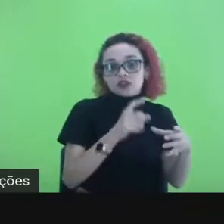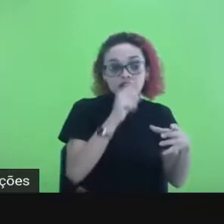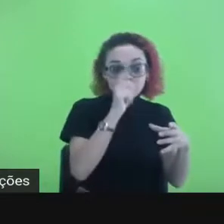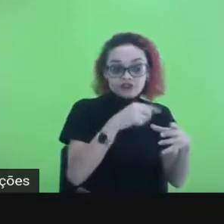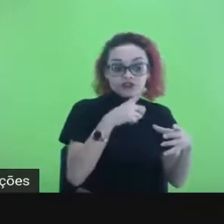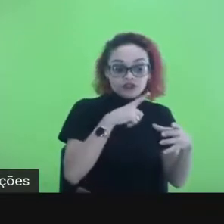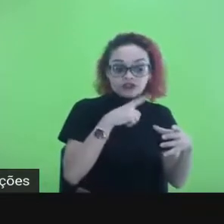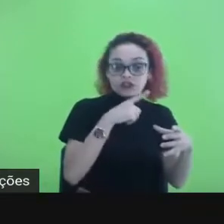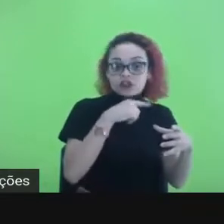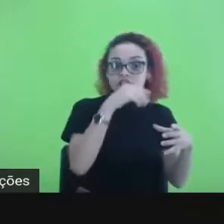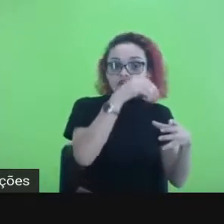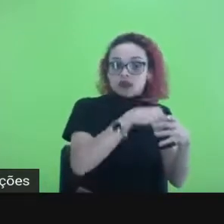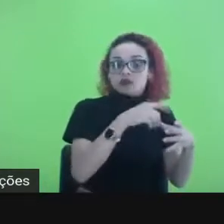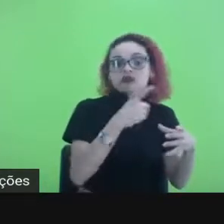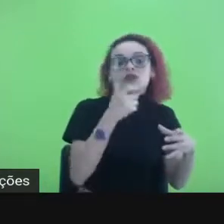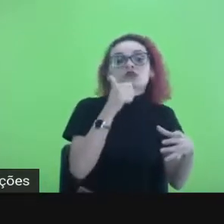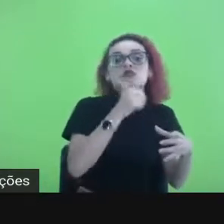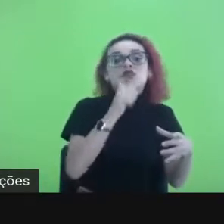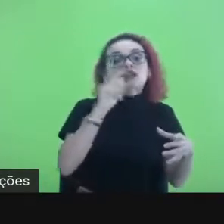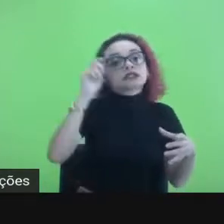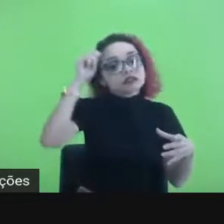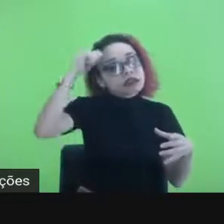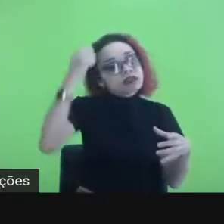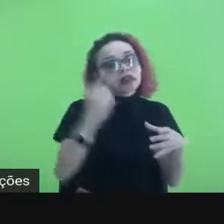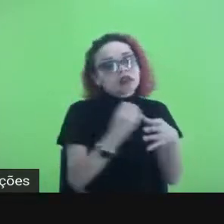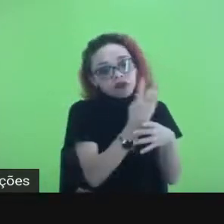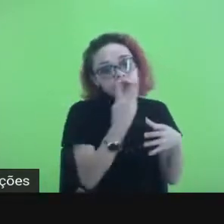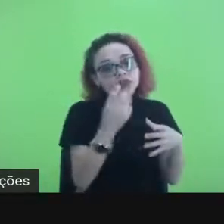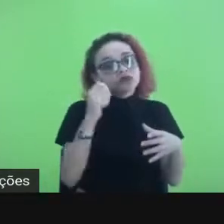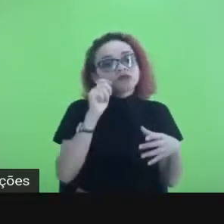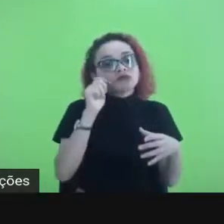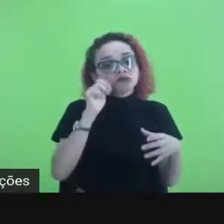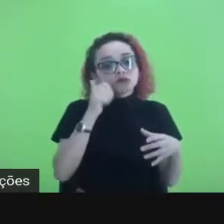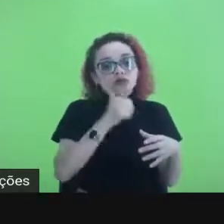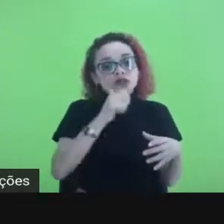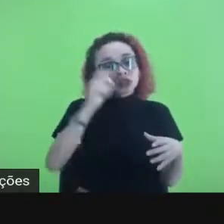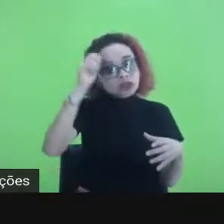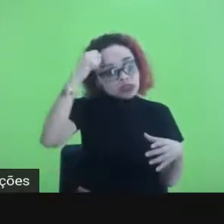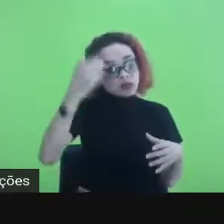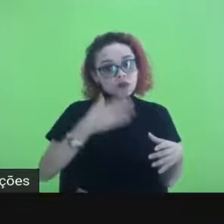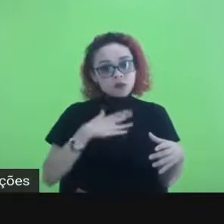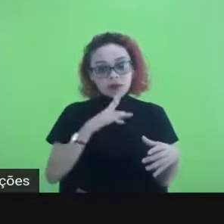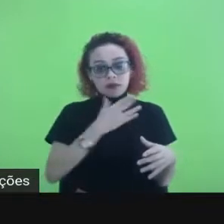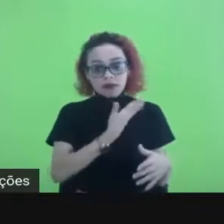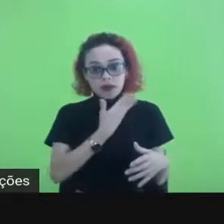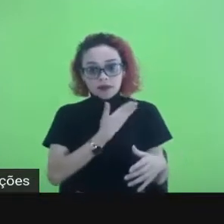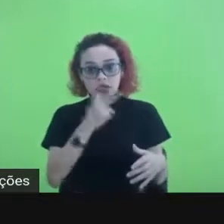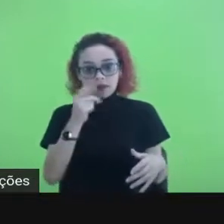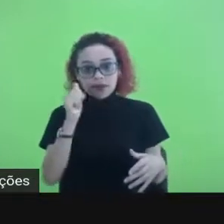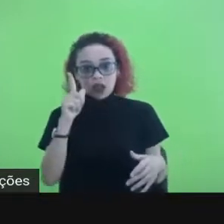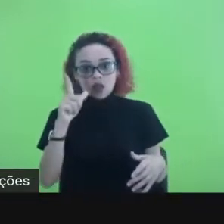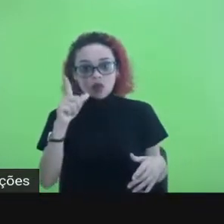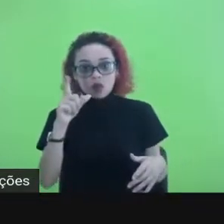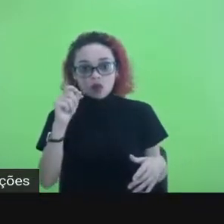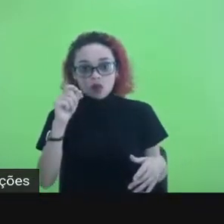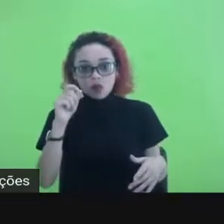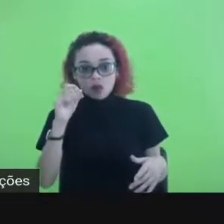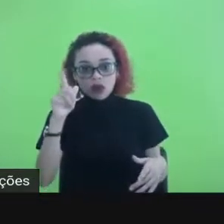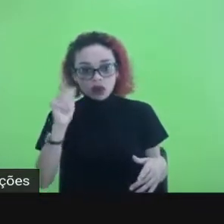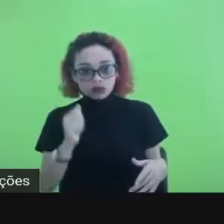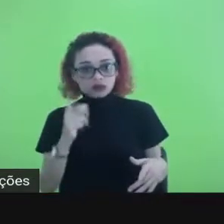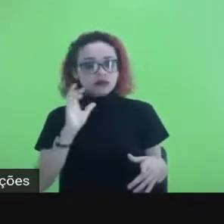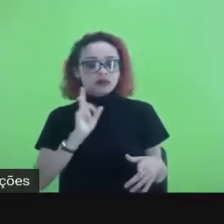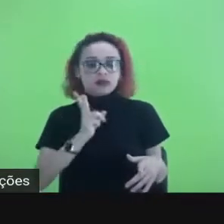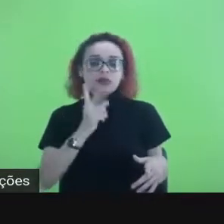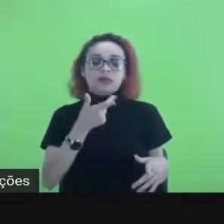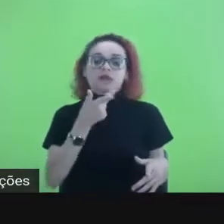né? E tem uma amiga minha, a Paola, que ela sempre fala sobre a consciência racial, ela